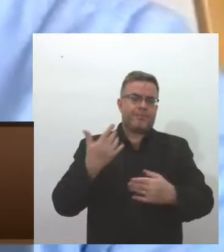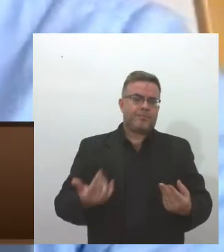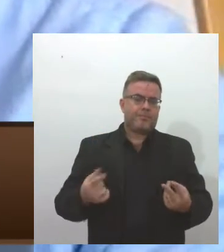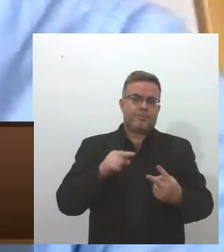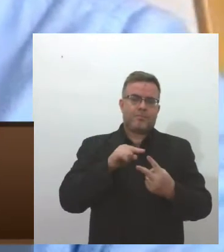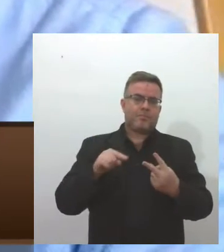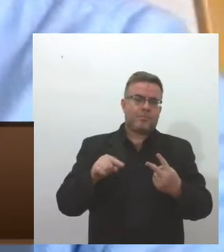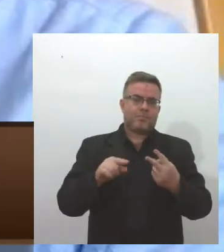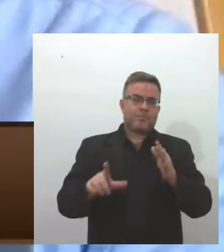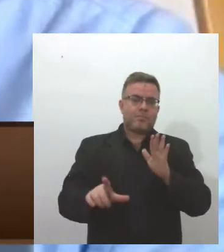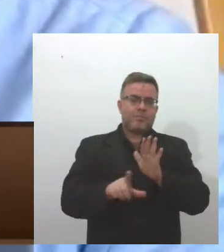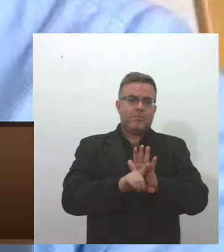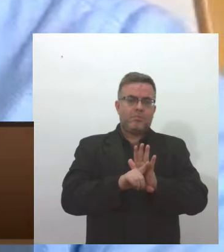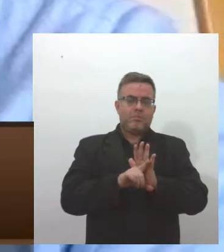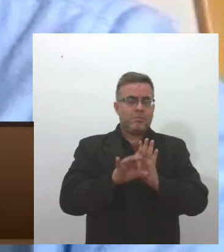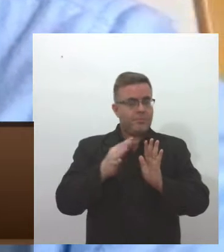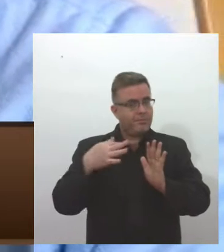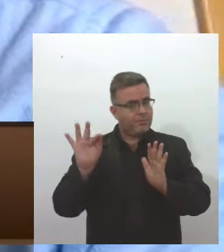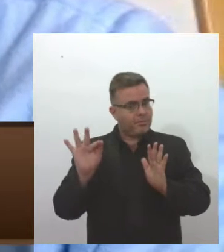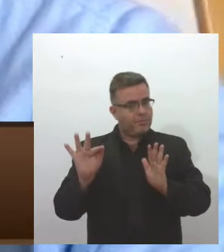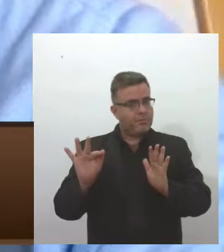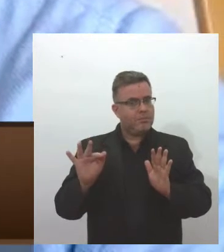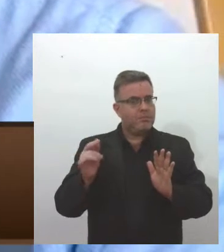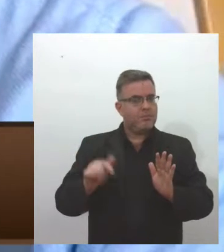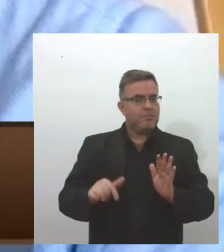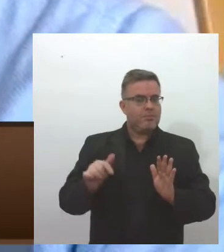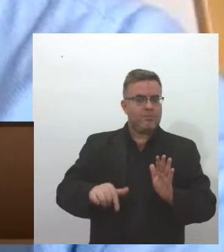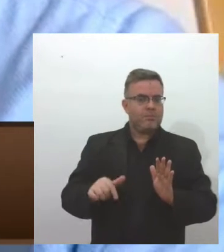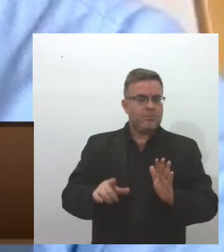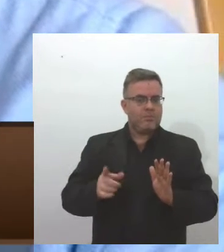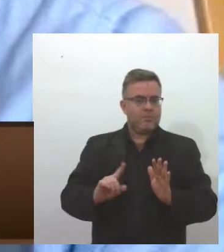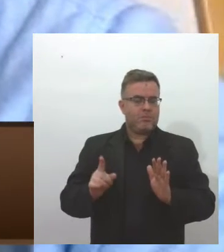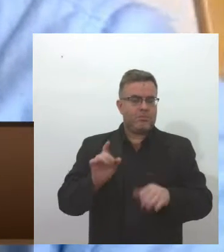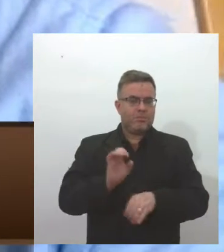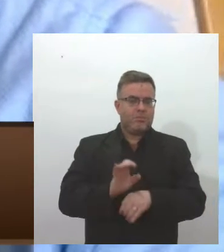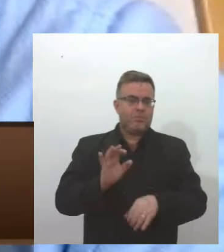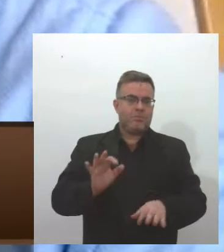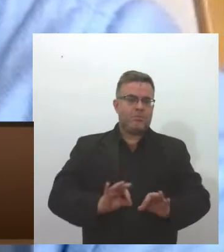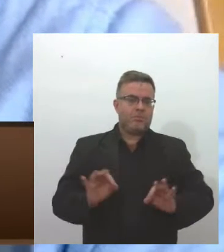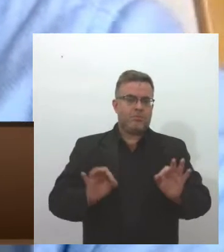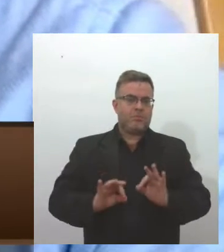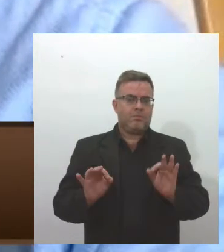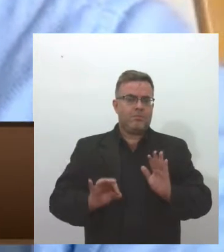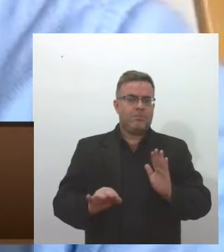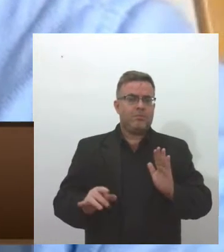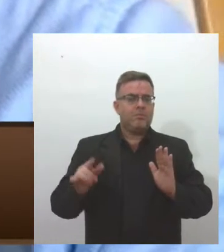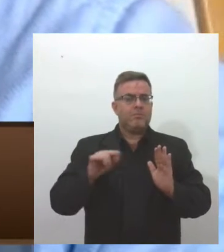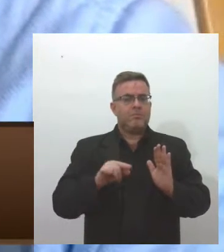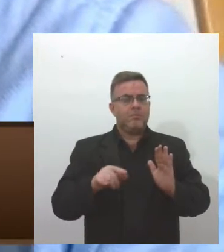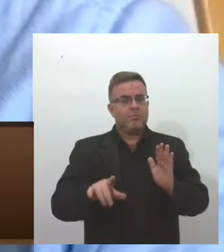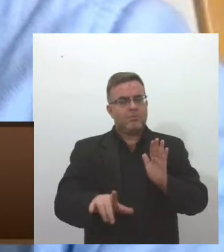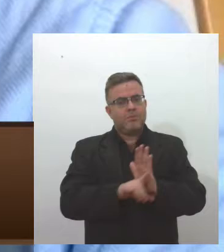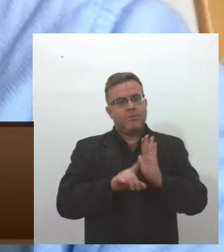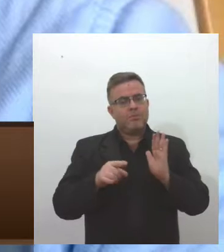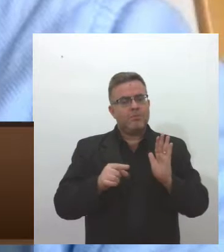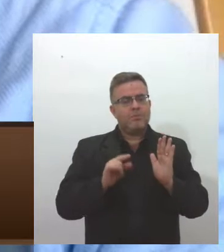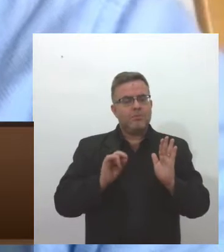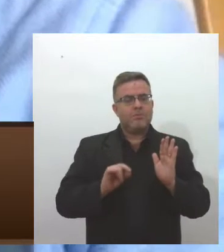legislação federal, que não é nem uma legislação aqui do estado, e que